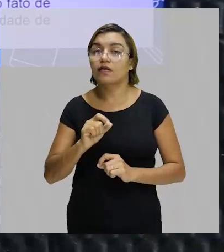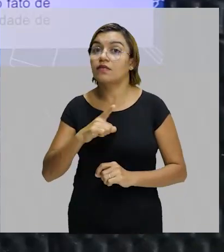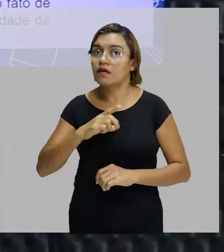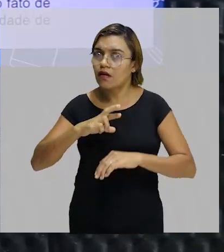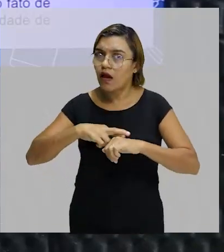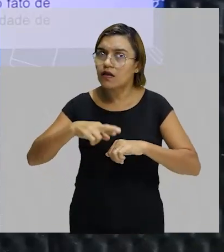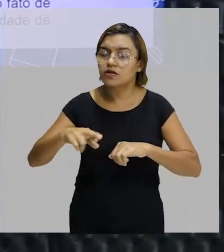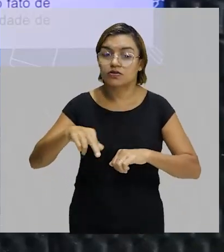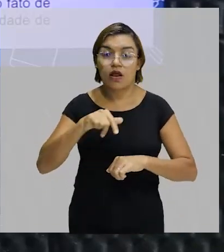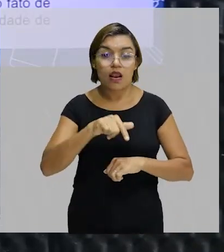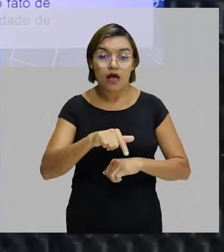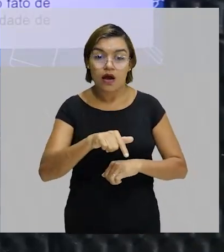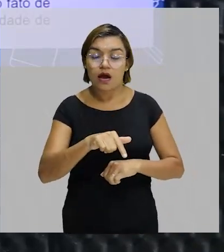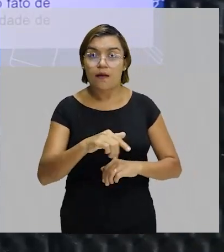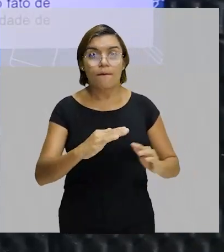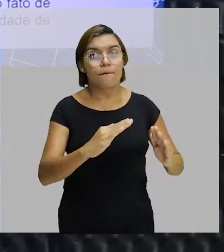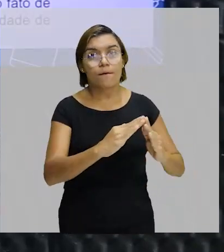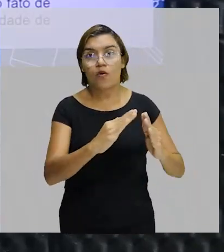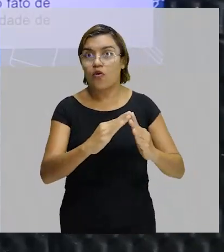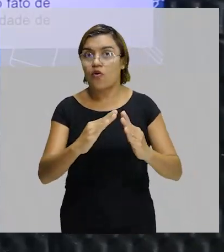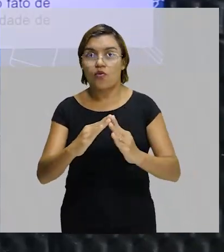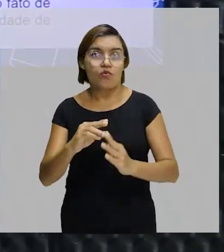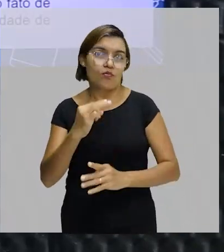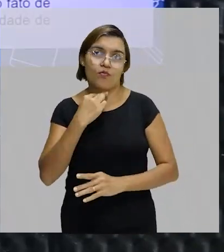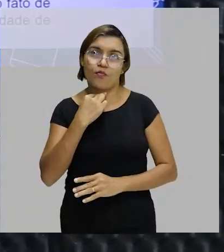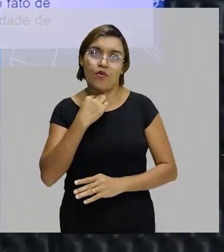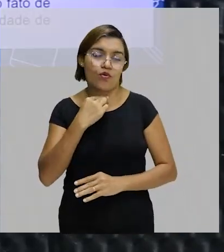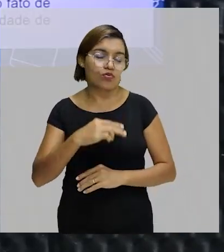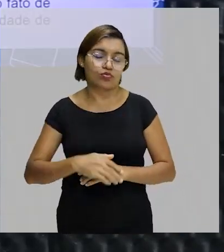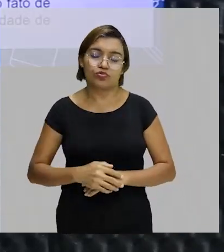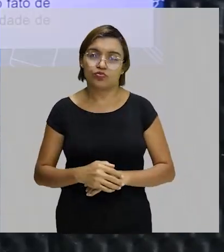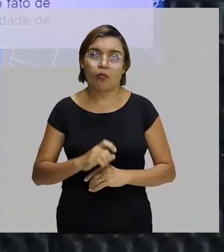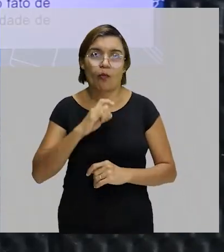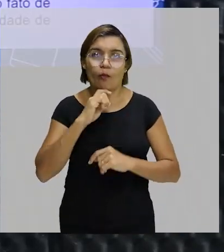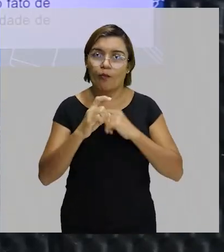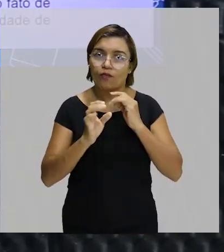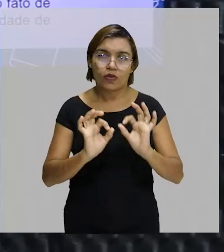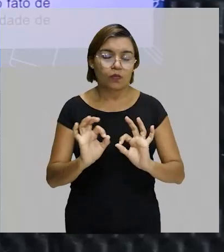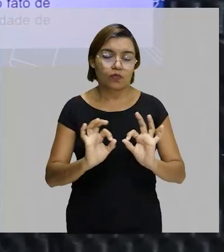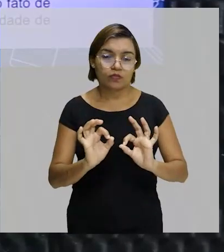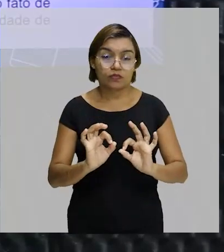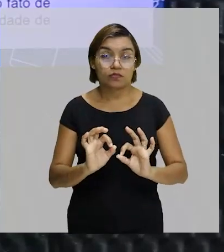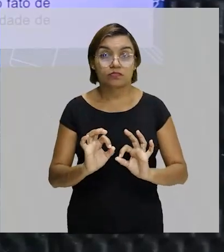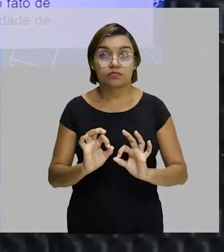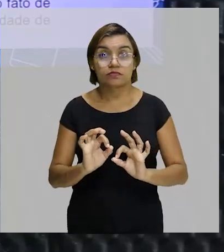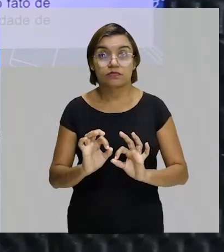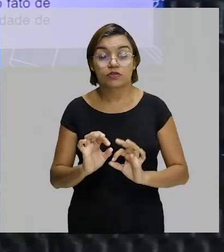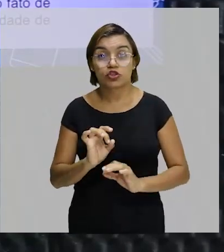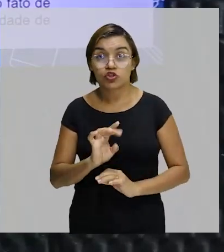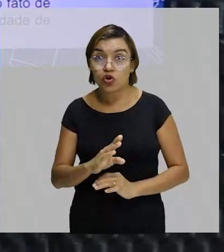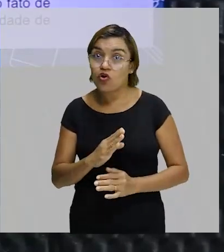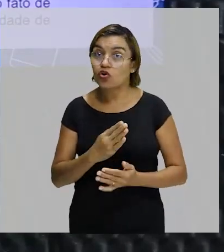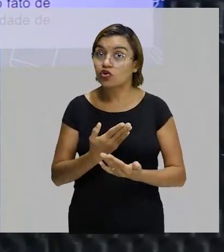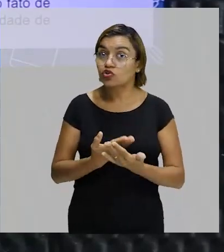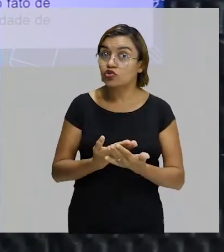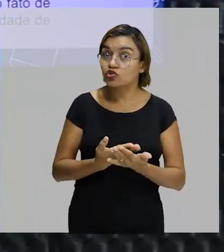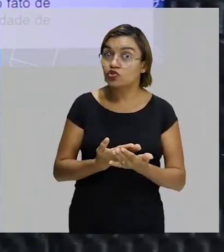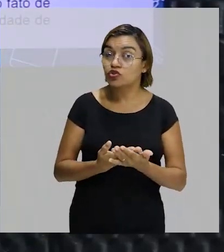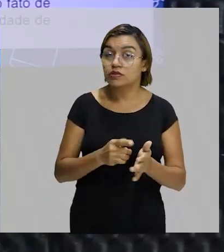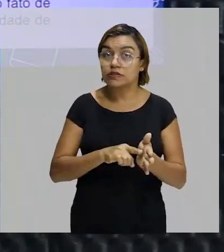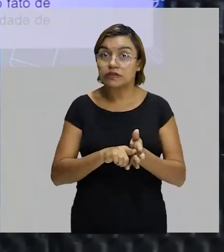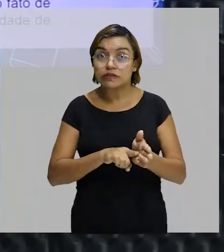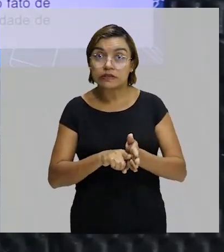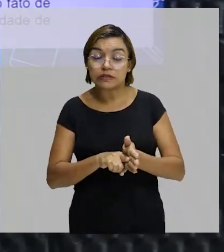aquele local ele não pode ser povoado, não pode ser habitado. Ele pode ser estudado, certo?